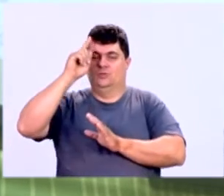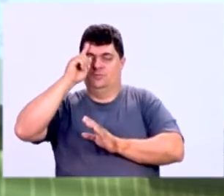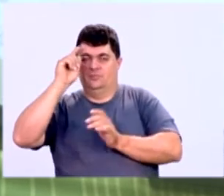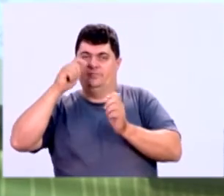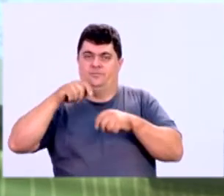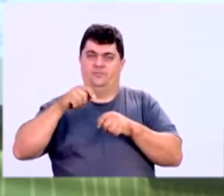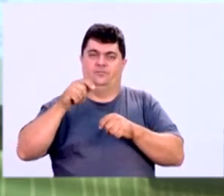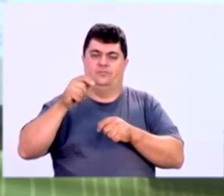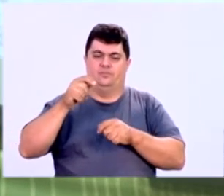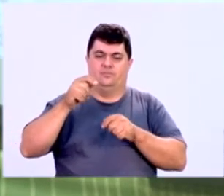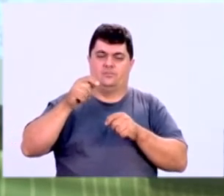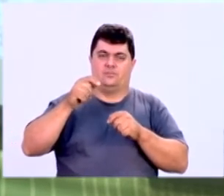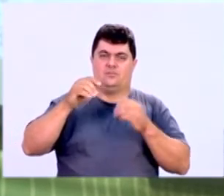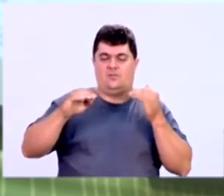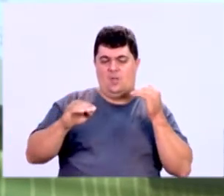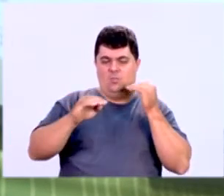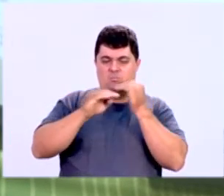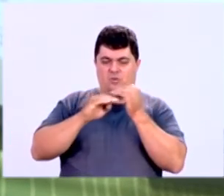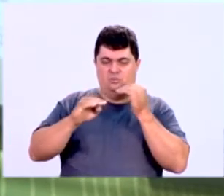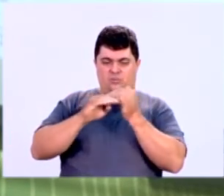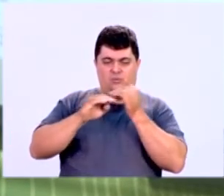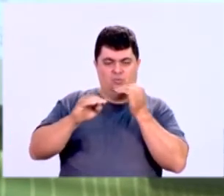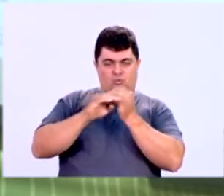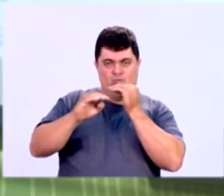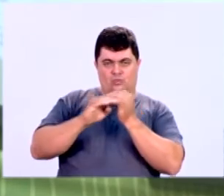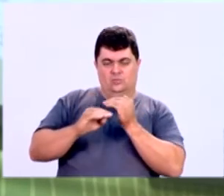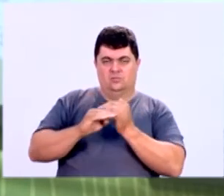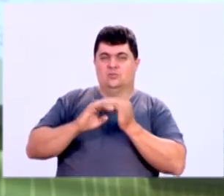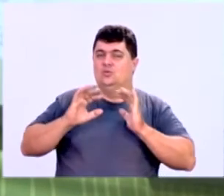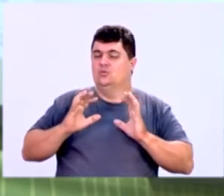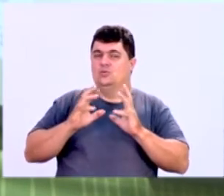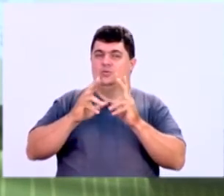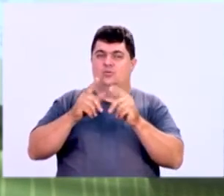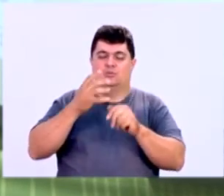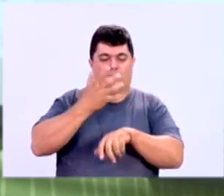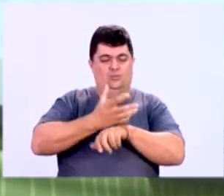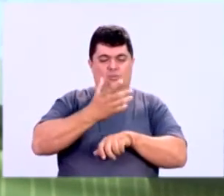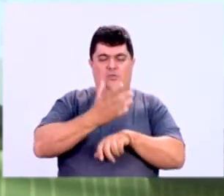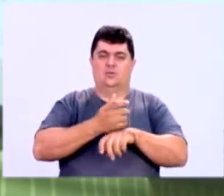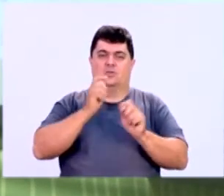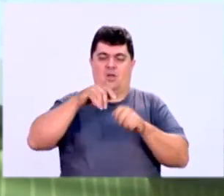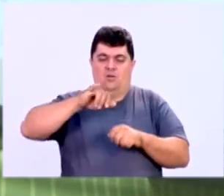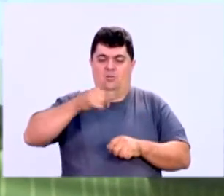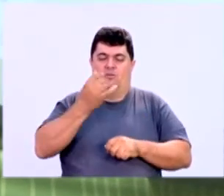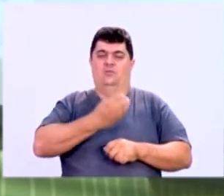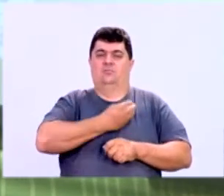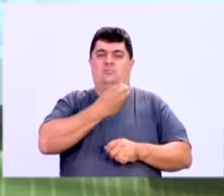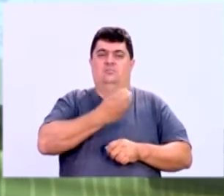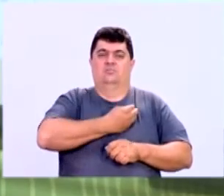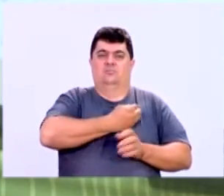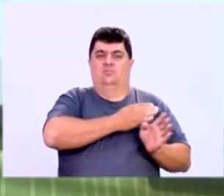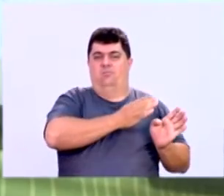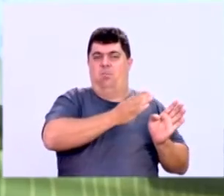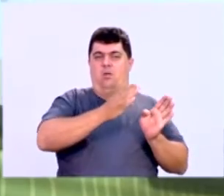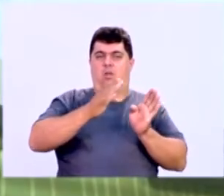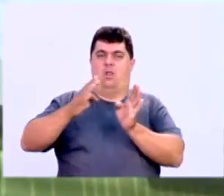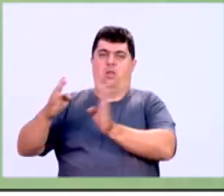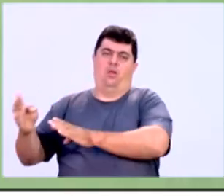começa a fazer a relação de tudo que a gente tem naqueles parâmetros curriculares, faz parte do nosso